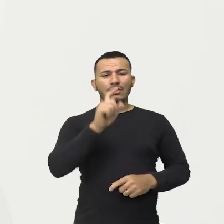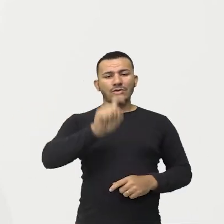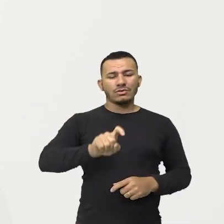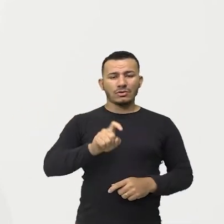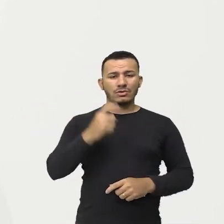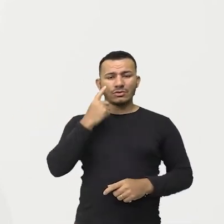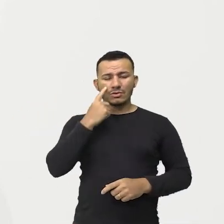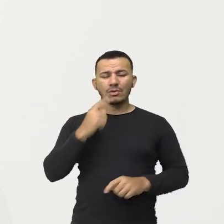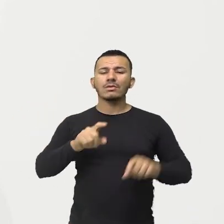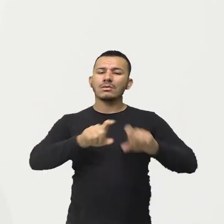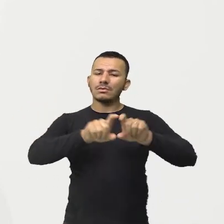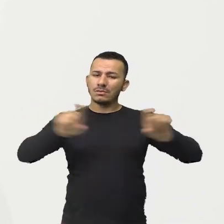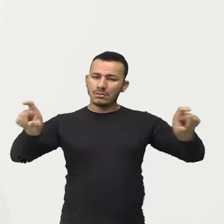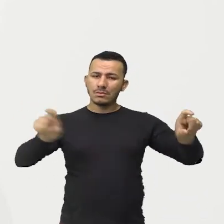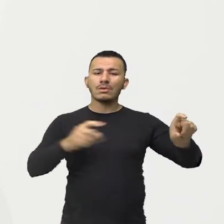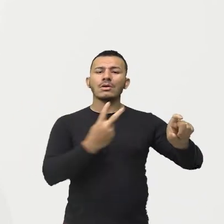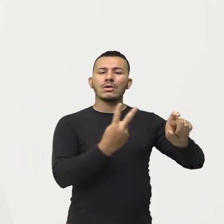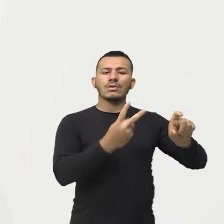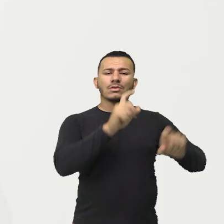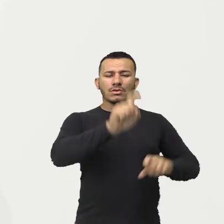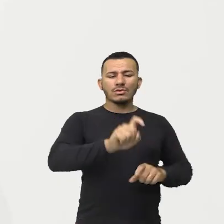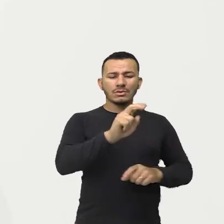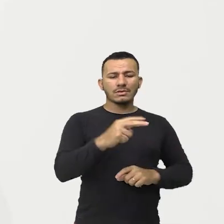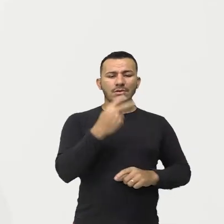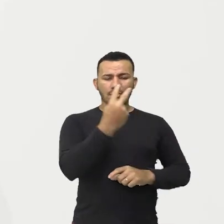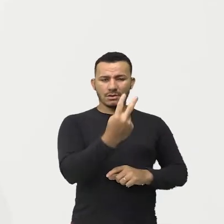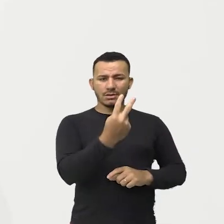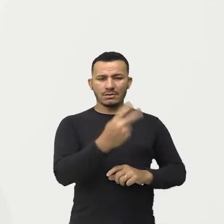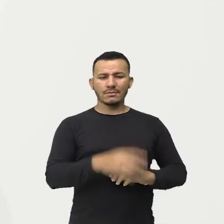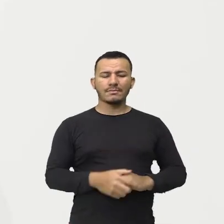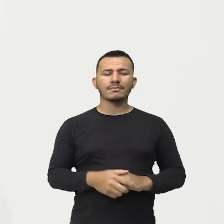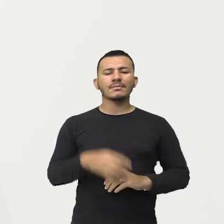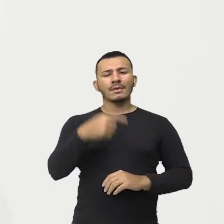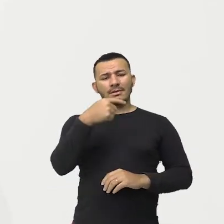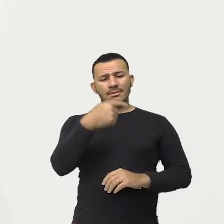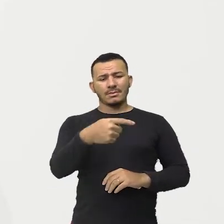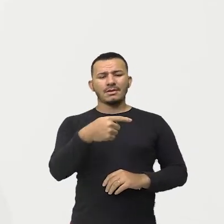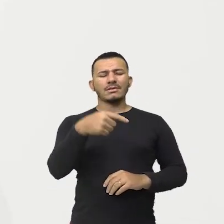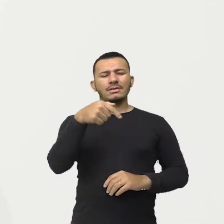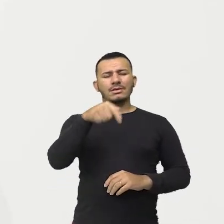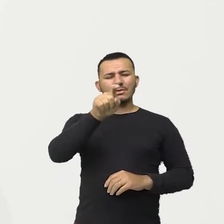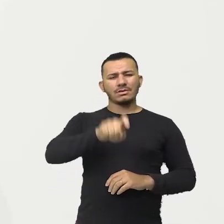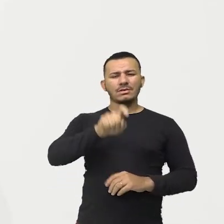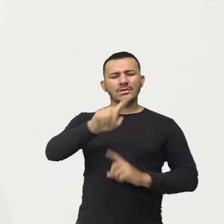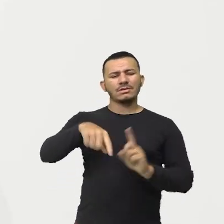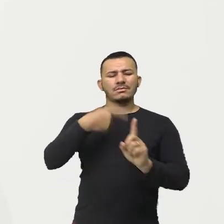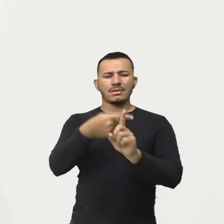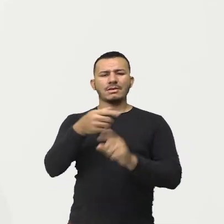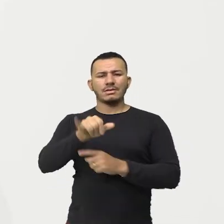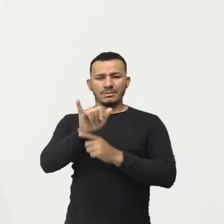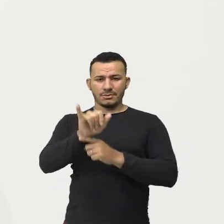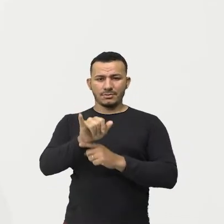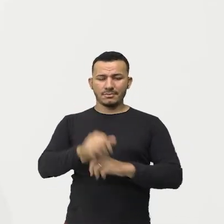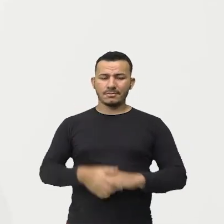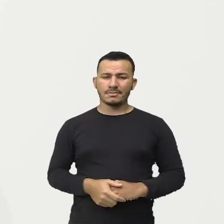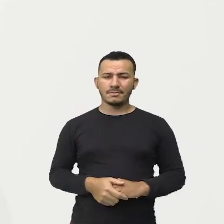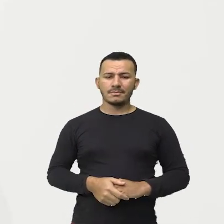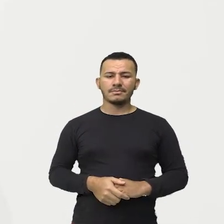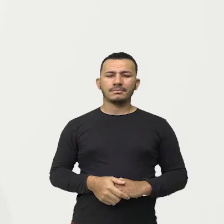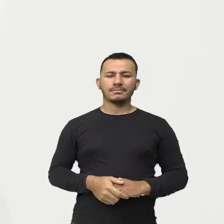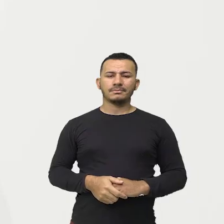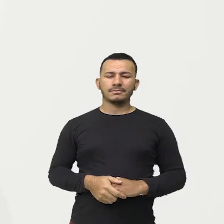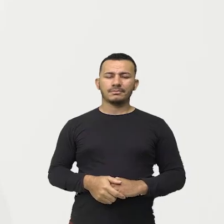2x, acompanha só comigo aqui, ó. 2x ao quadrado menos 7x mais y.